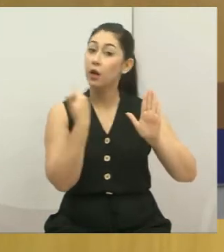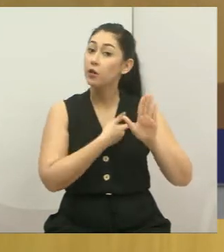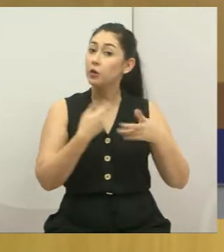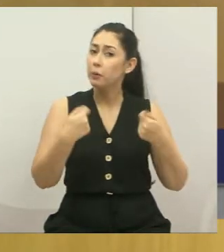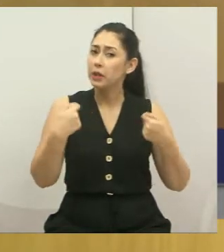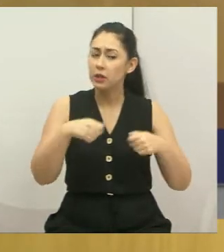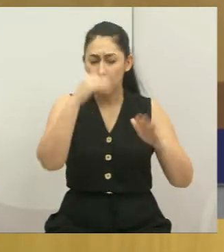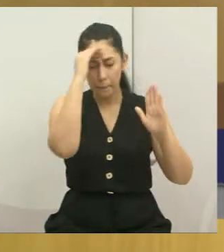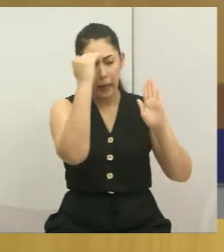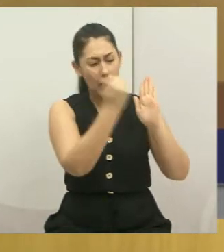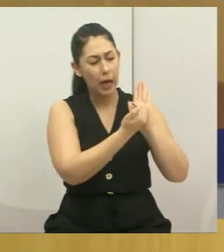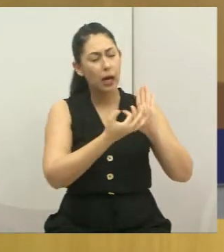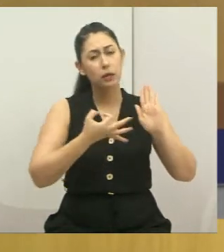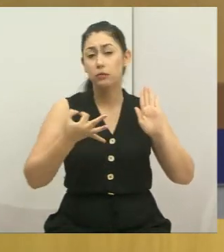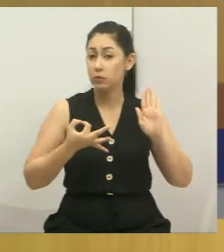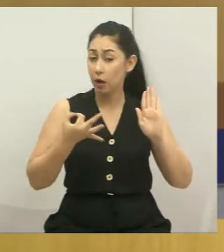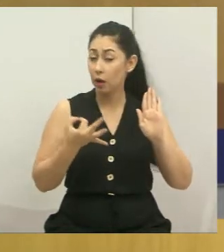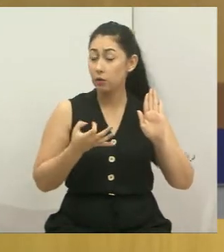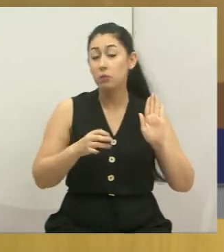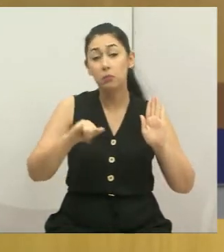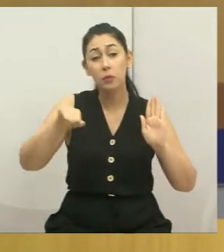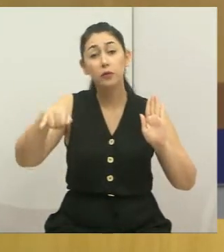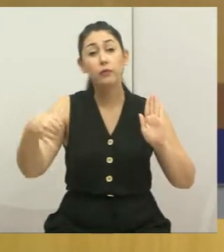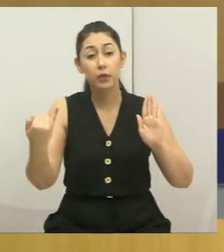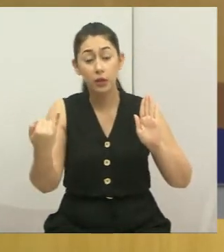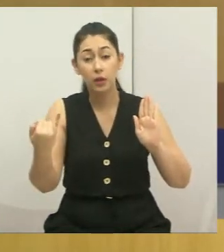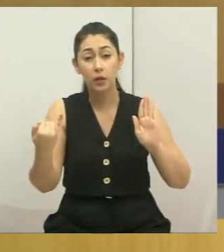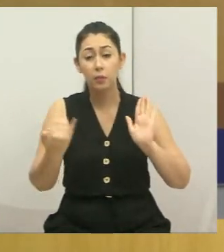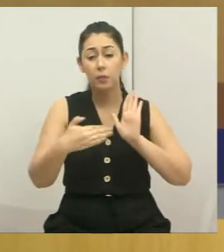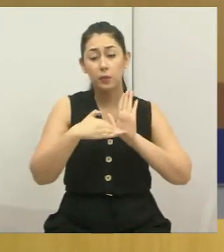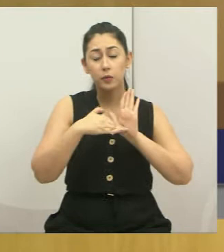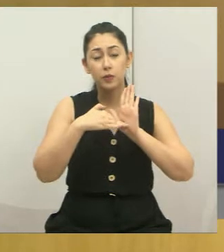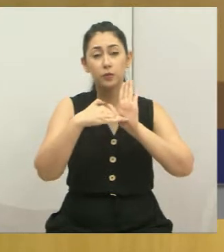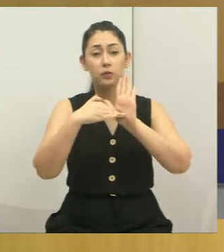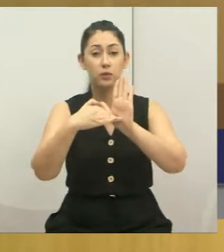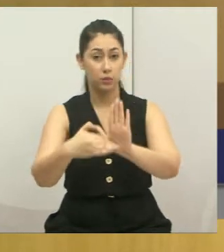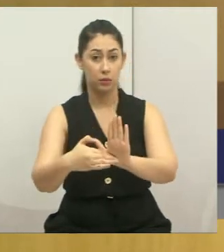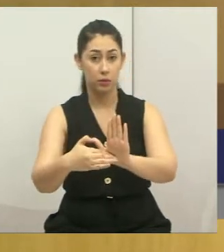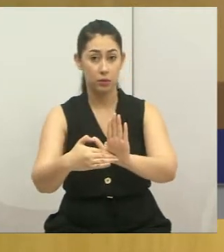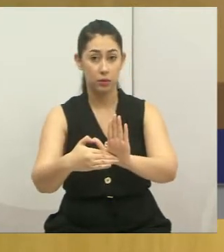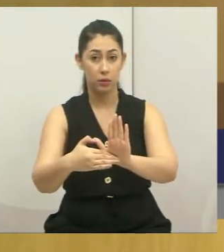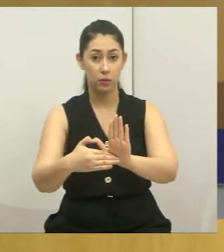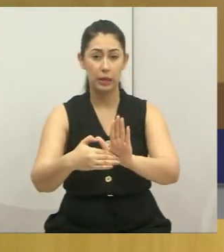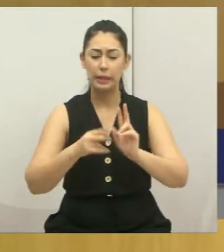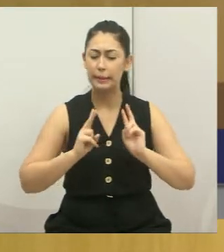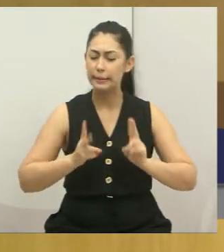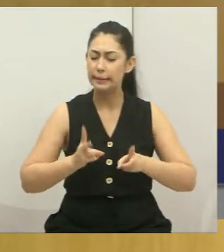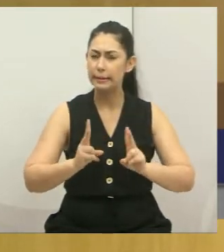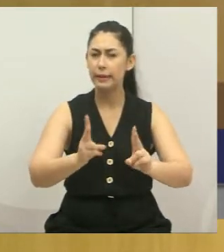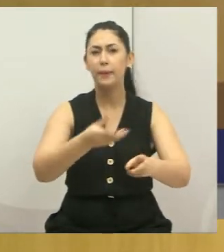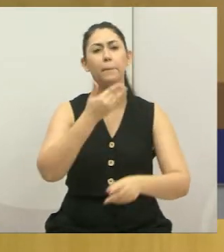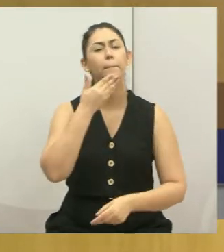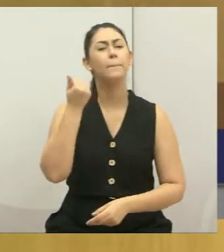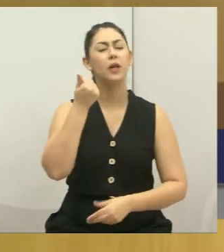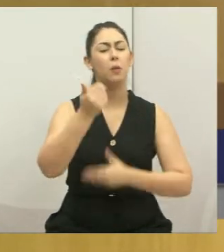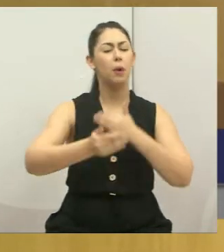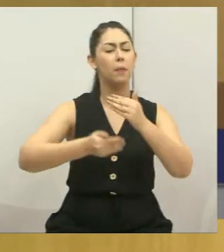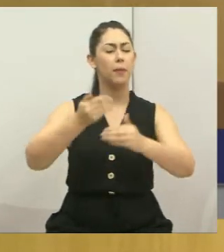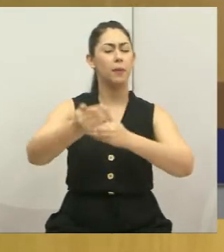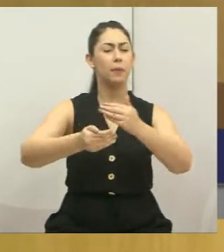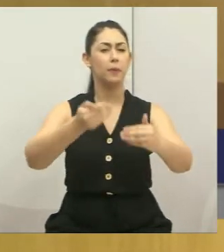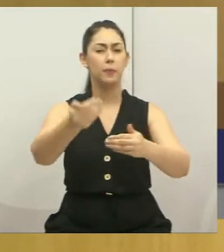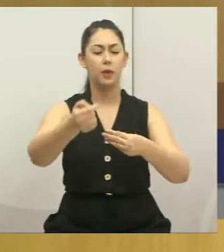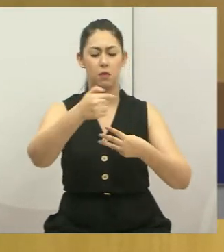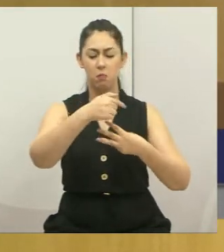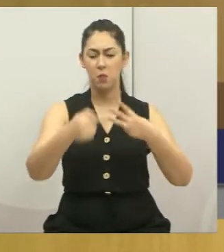esse plano, tirando como benefício uma melhoria contínua desses 3 itens